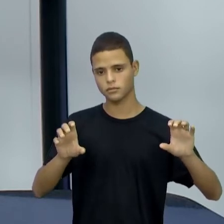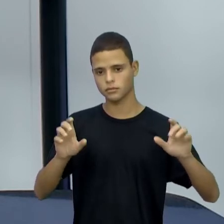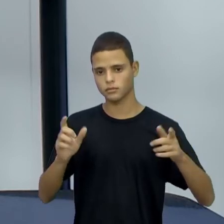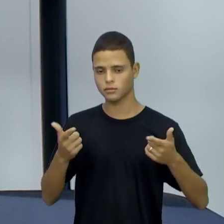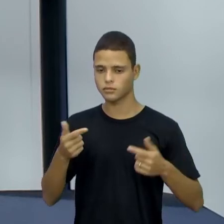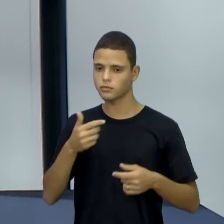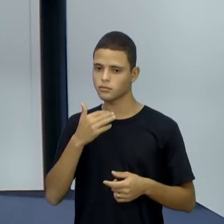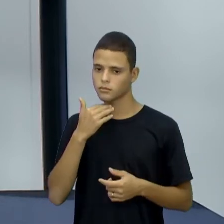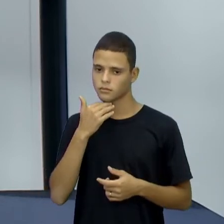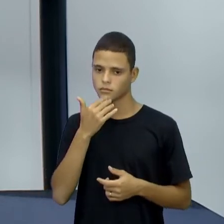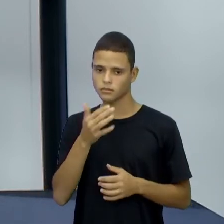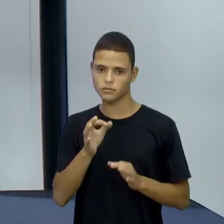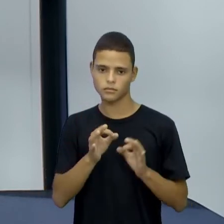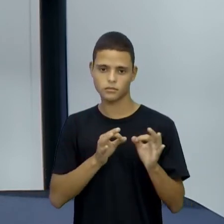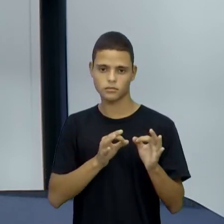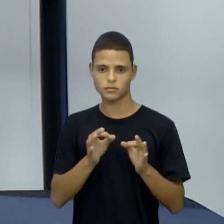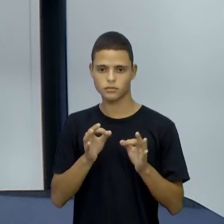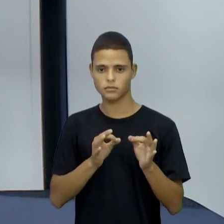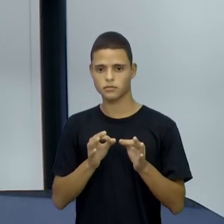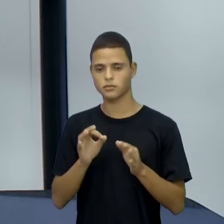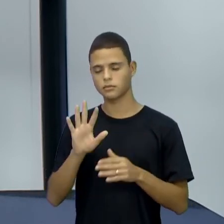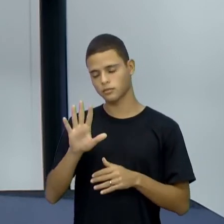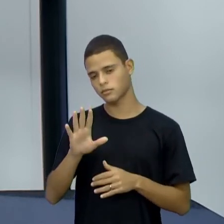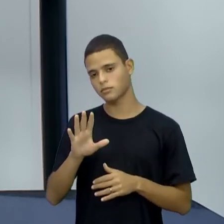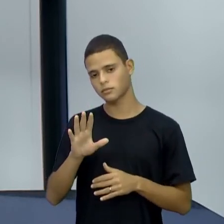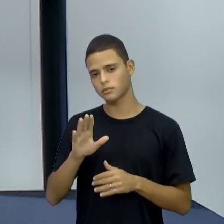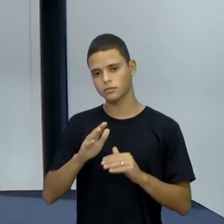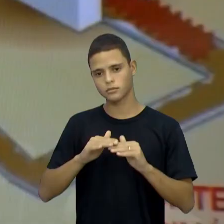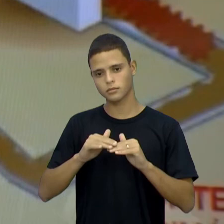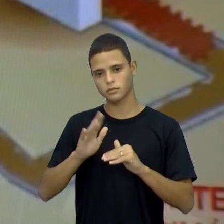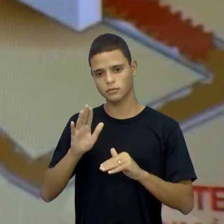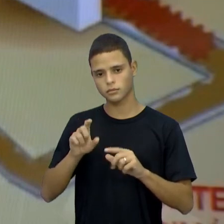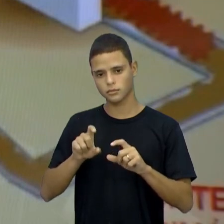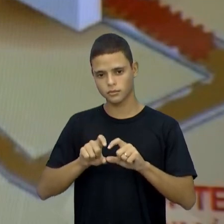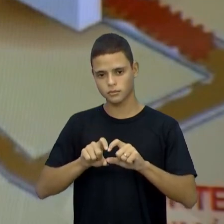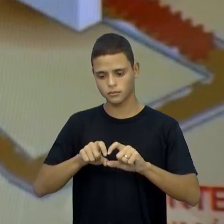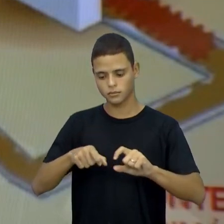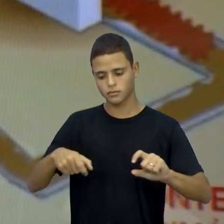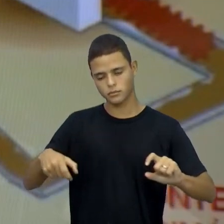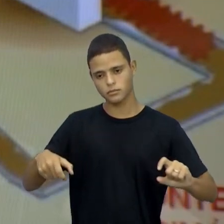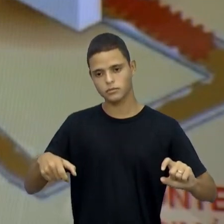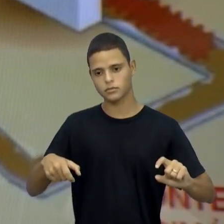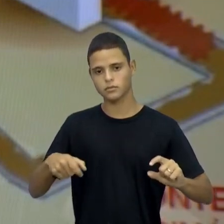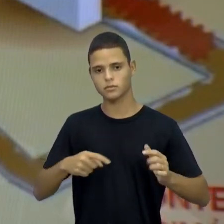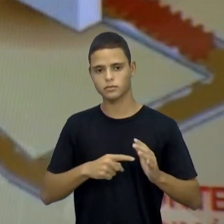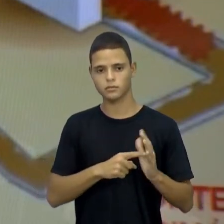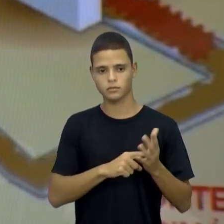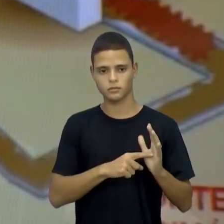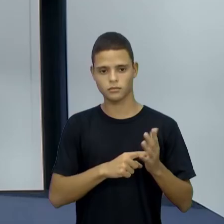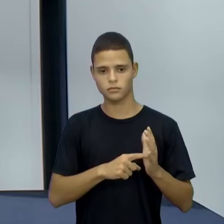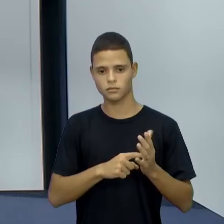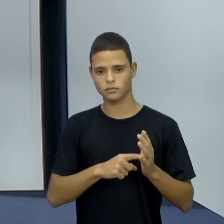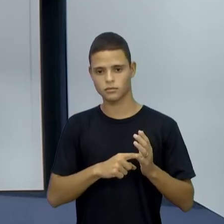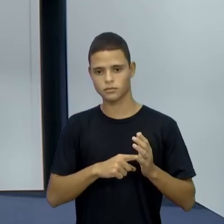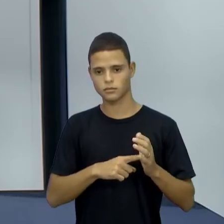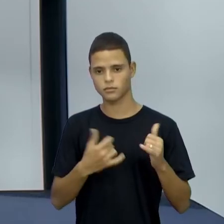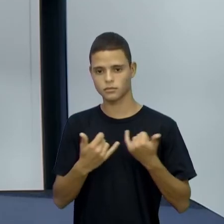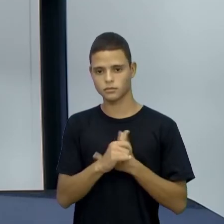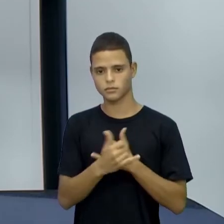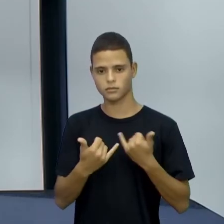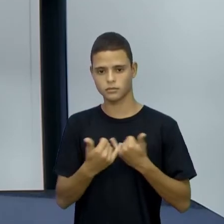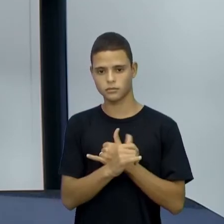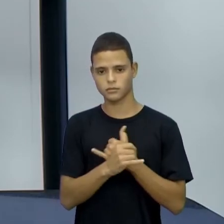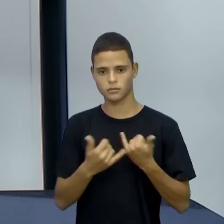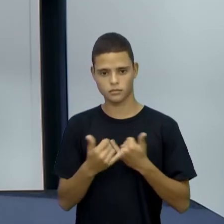gente não conseguiu colocar a tubulação, mas é bem mais fina, faz girar essa turbina. Dentro dessa turbina nós temos o